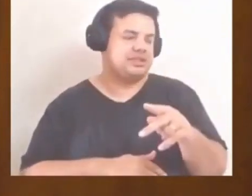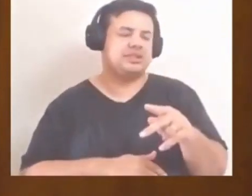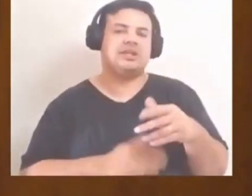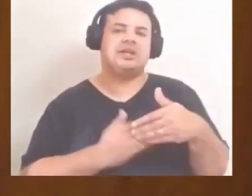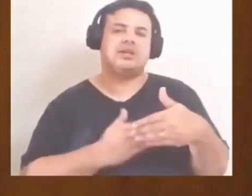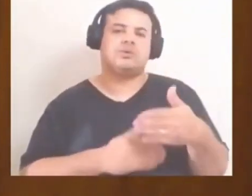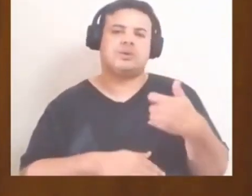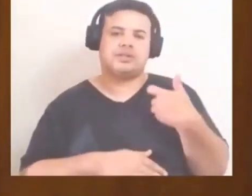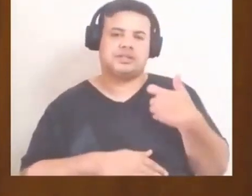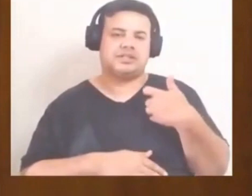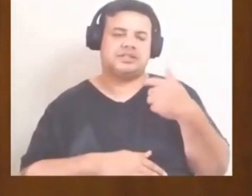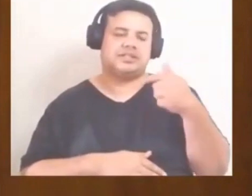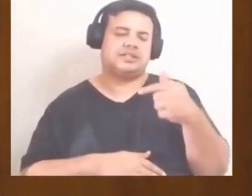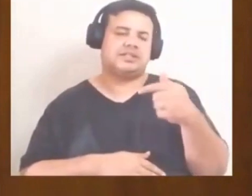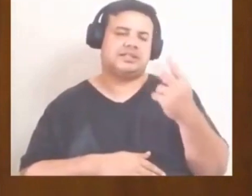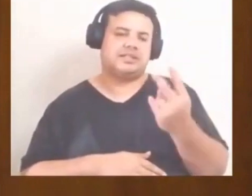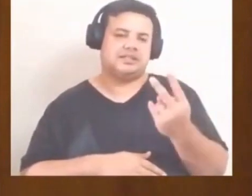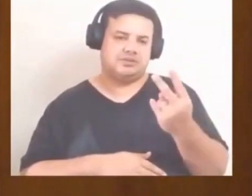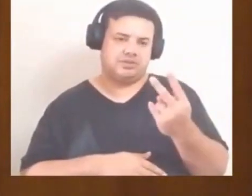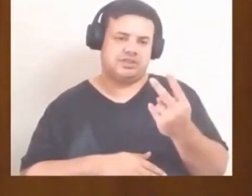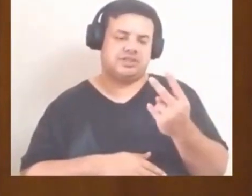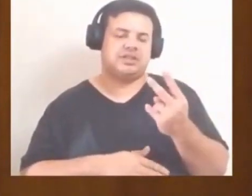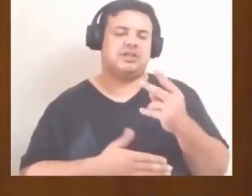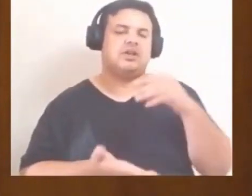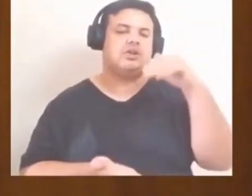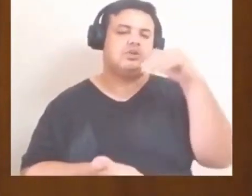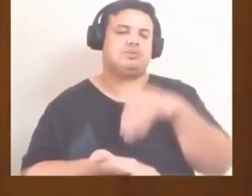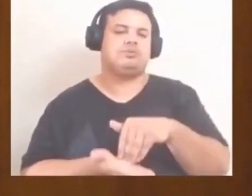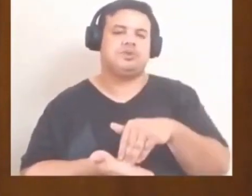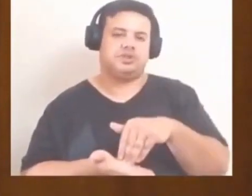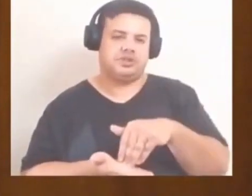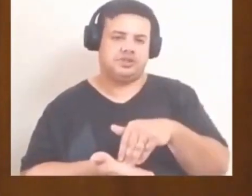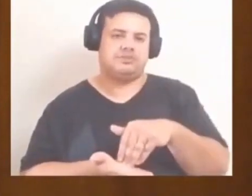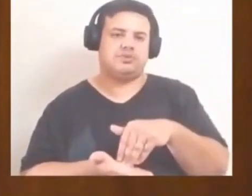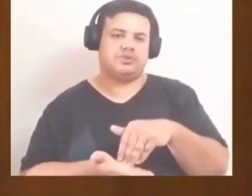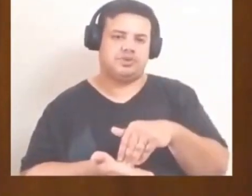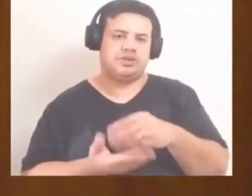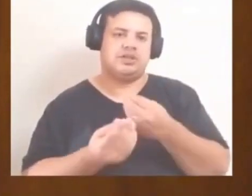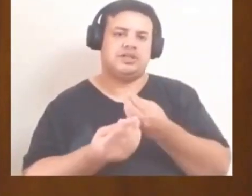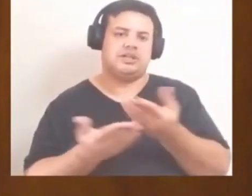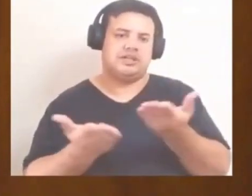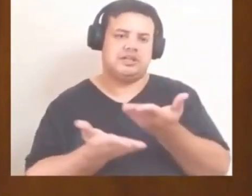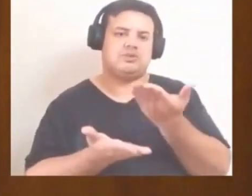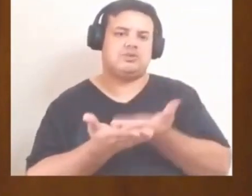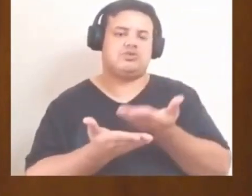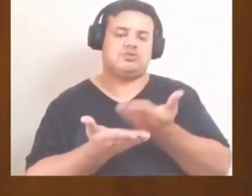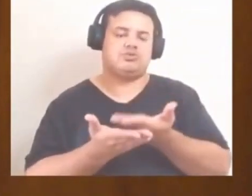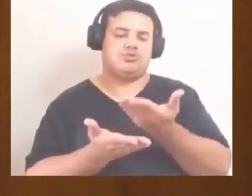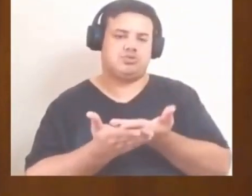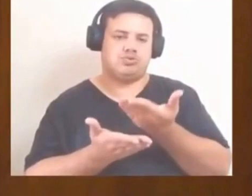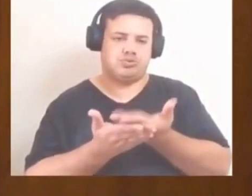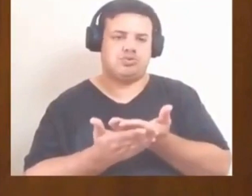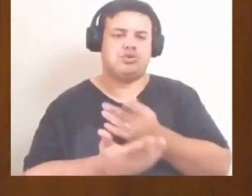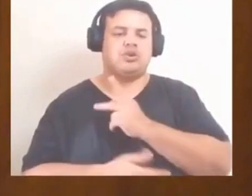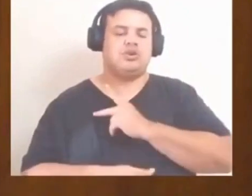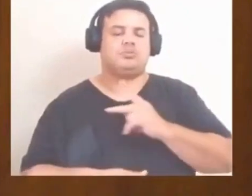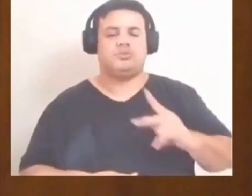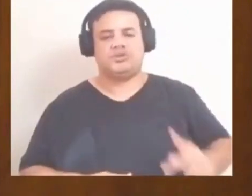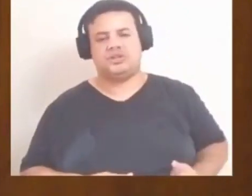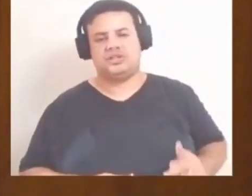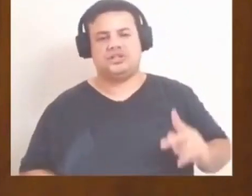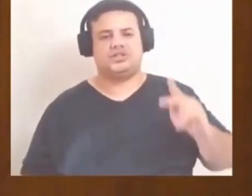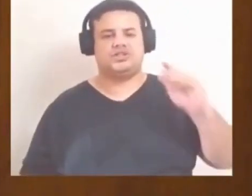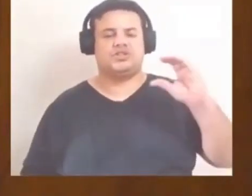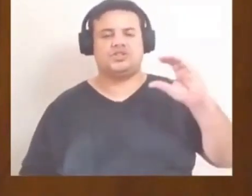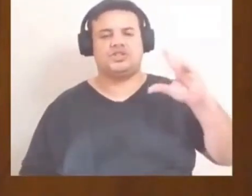e isso eles estão colocando no mínimo entrego a mesa um estudo capitaneado pela nossa presidente Claudete Alves